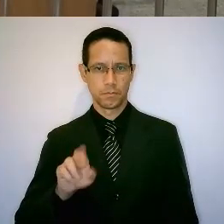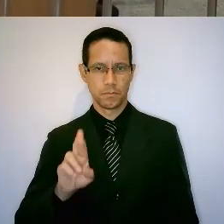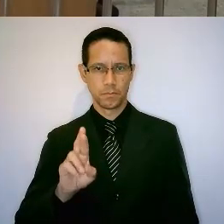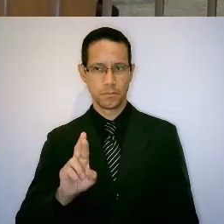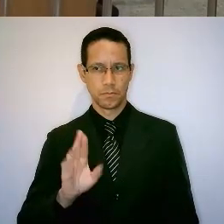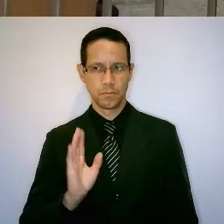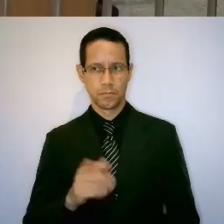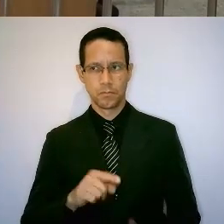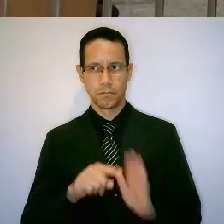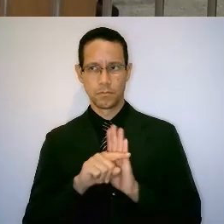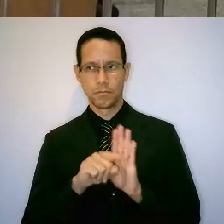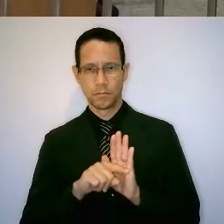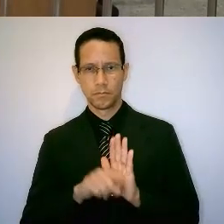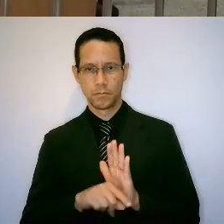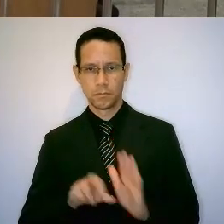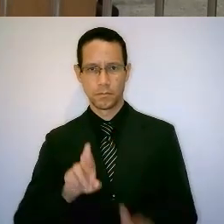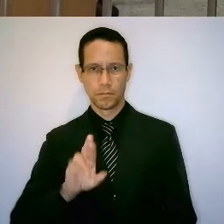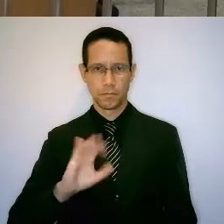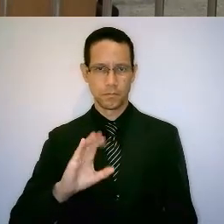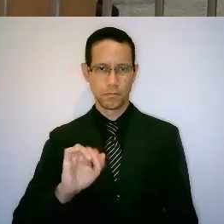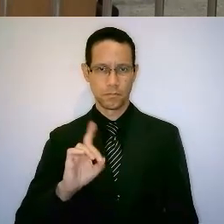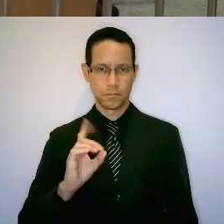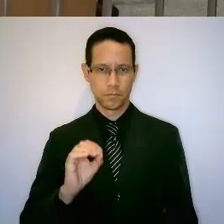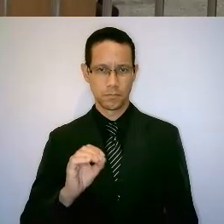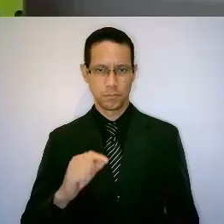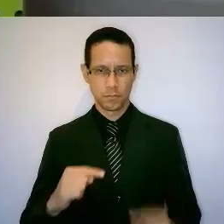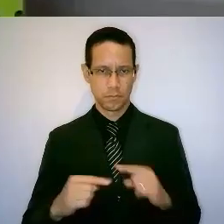do Ricardo alguma divergência